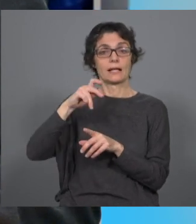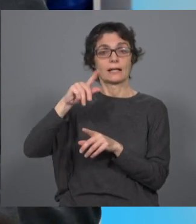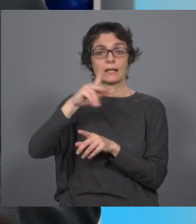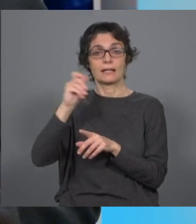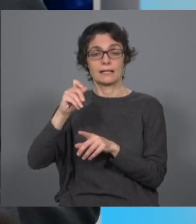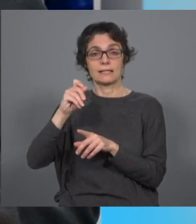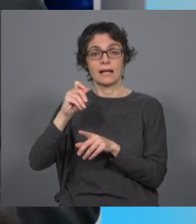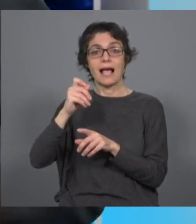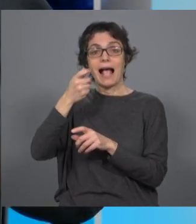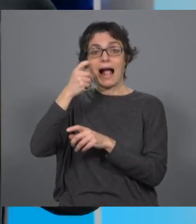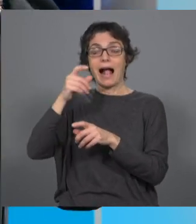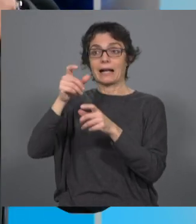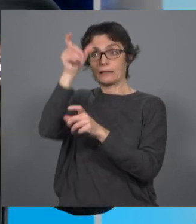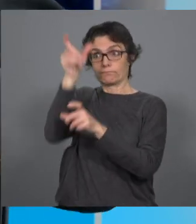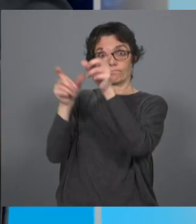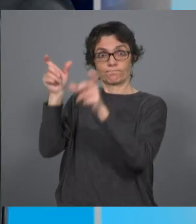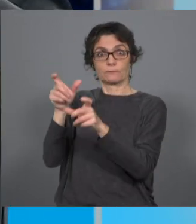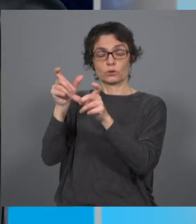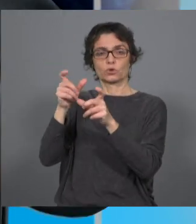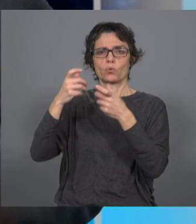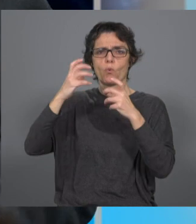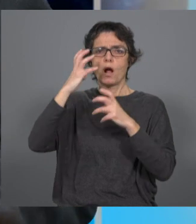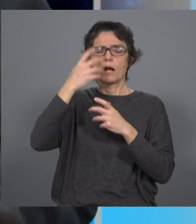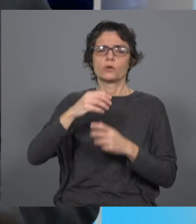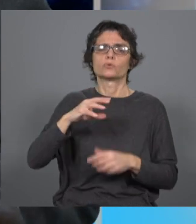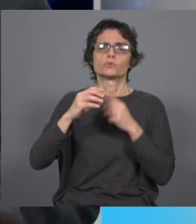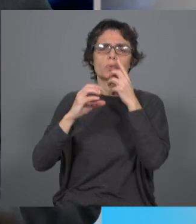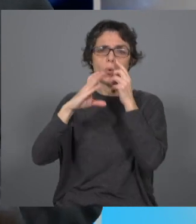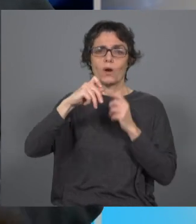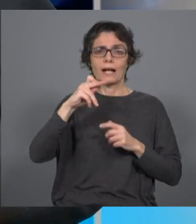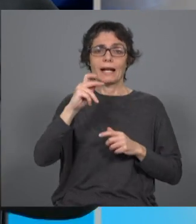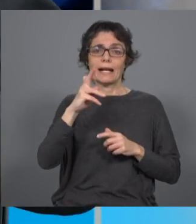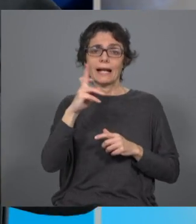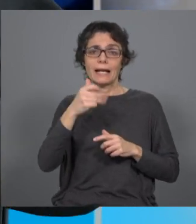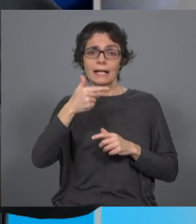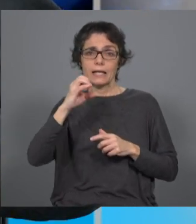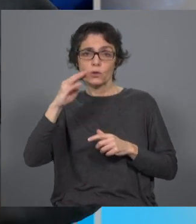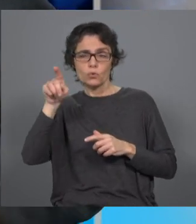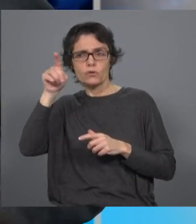que figuras vestem aquelas máscaras, aqueles trajes, assumem quase uma postura